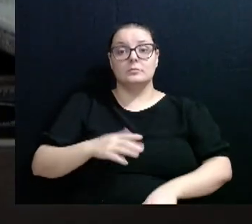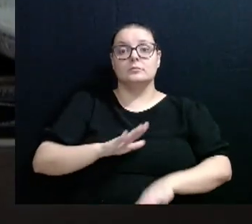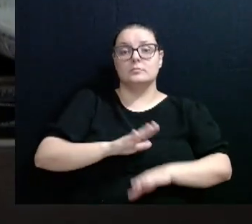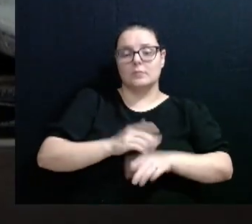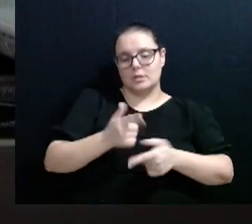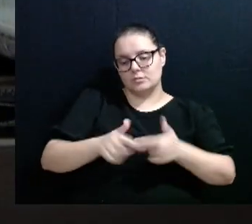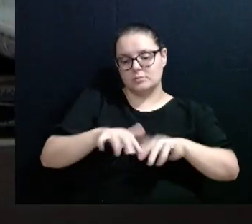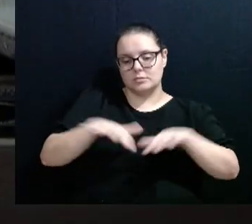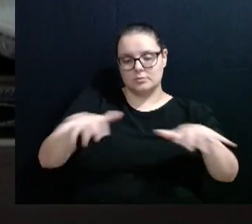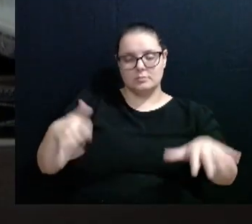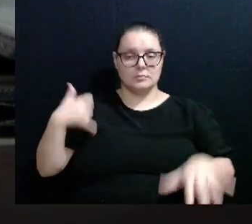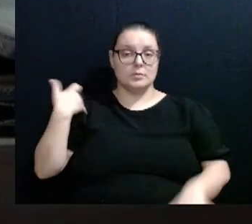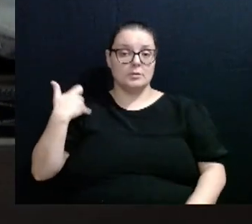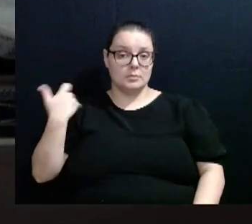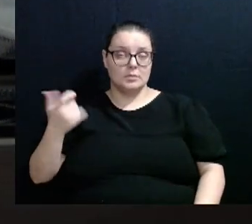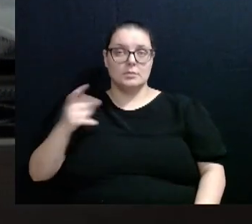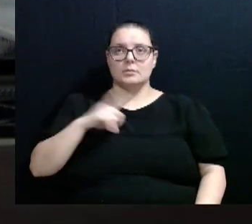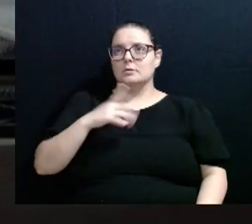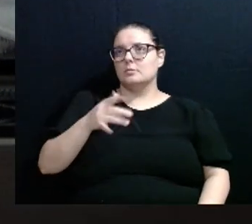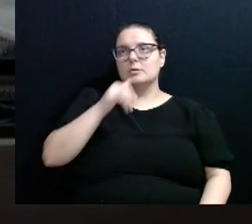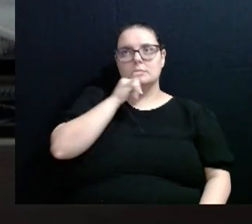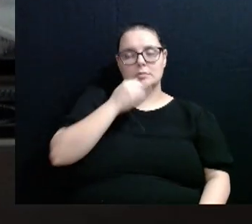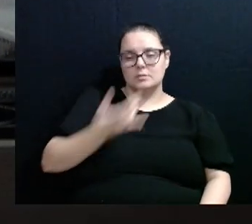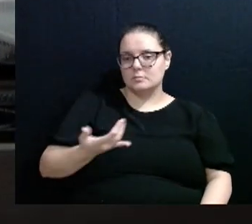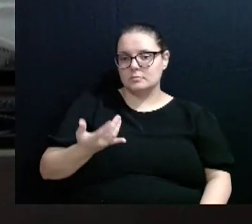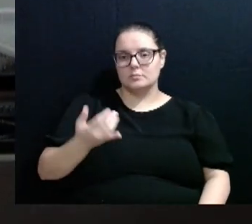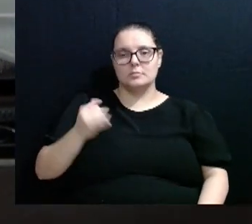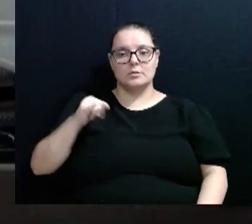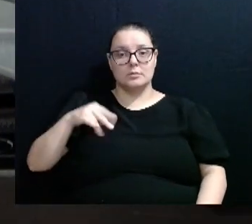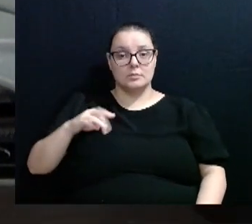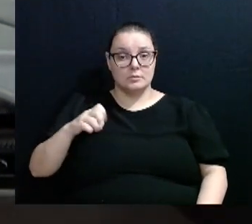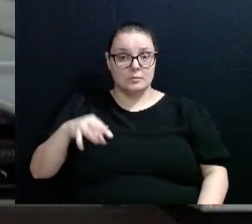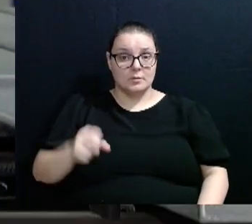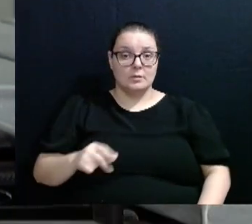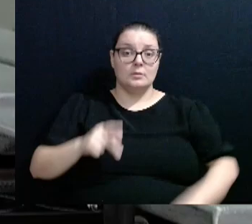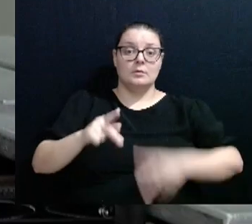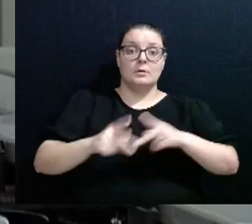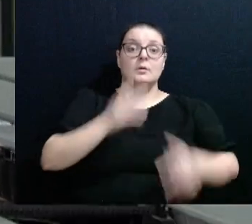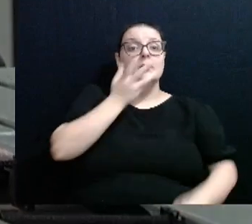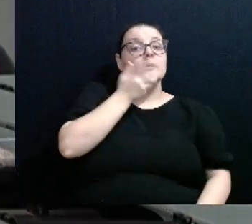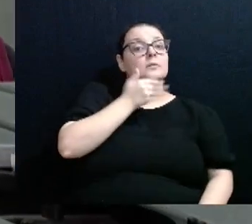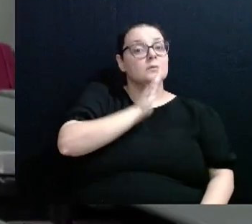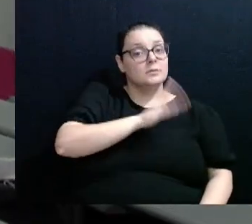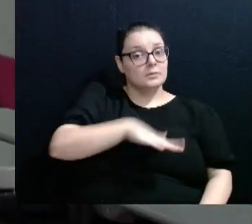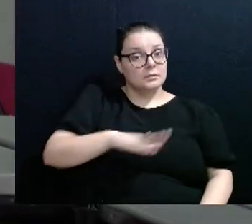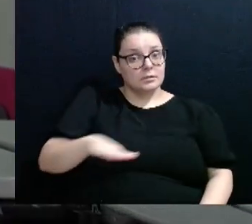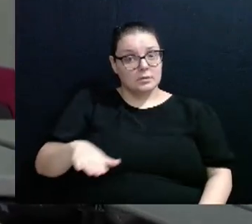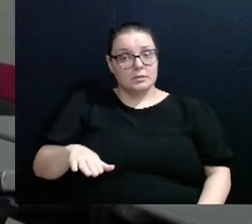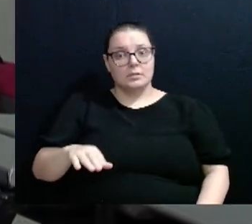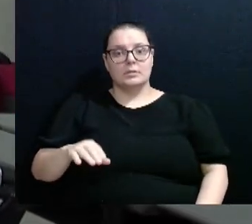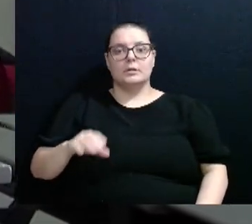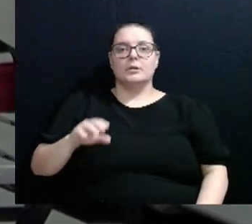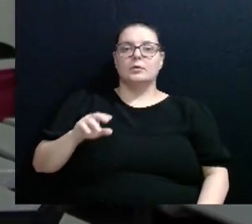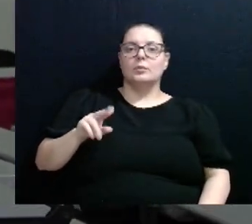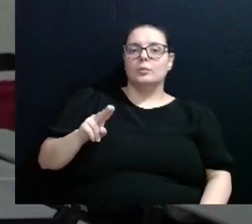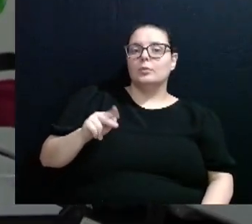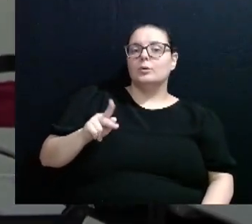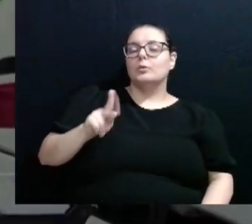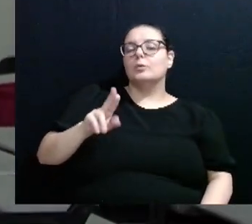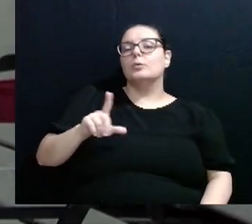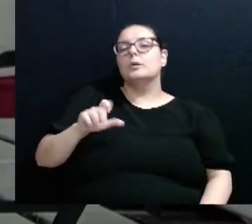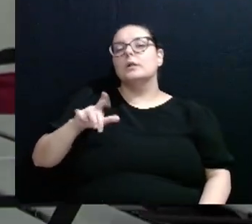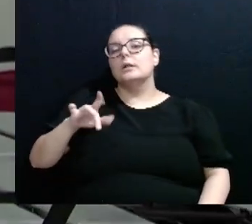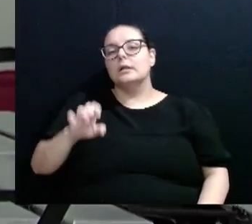temos instrumentos que são destinados para o público infantil, que é o ukulele, o cavaquinho, a